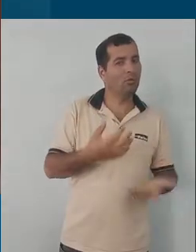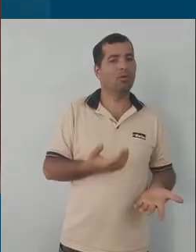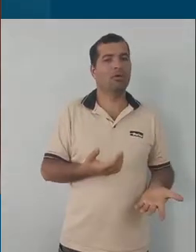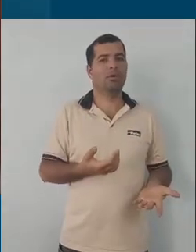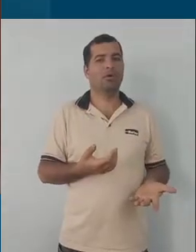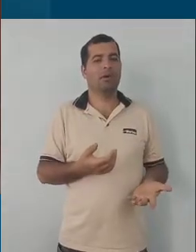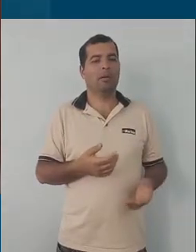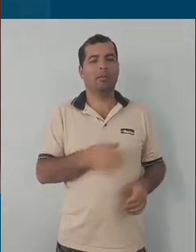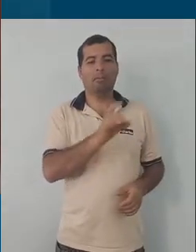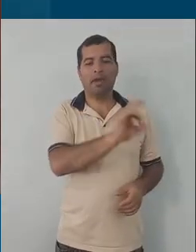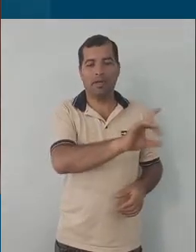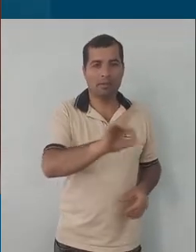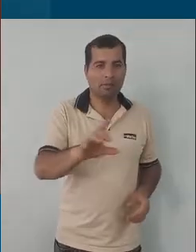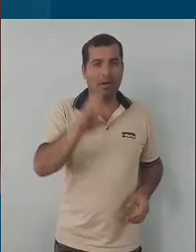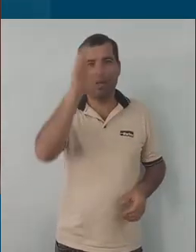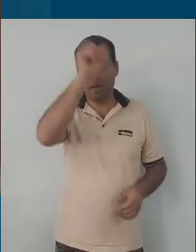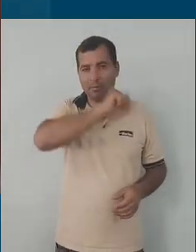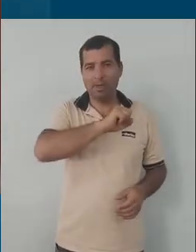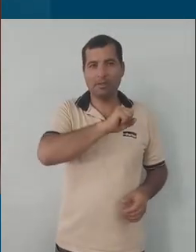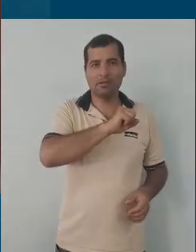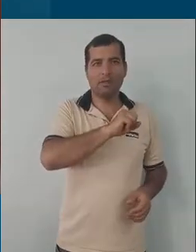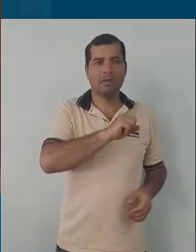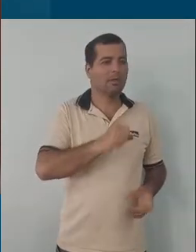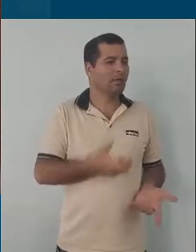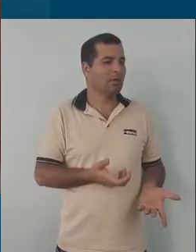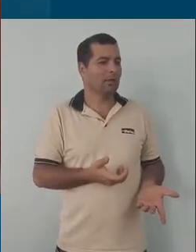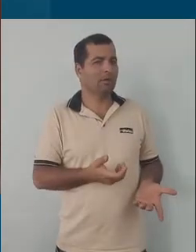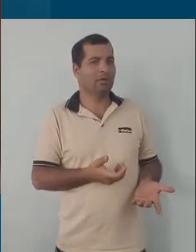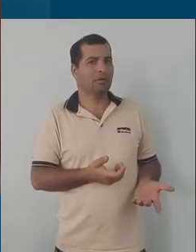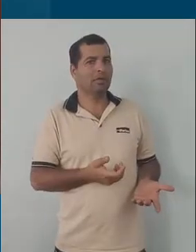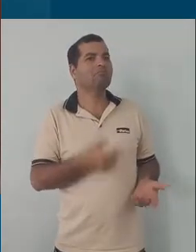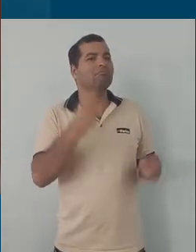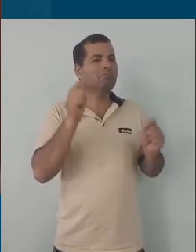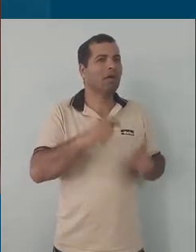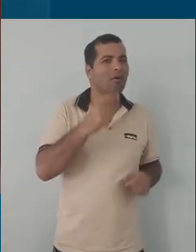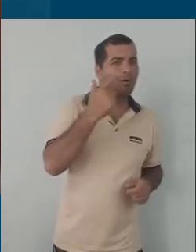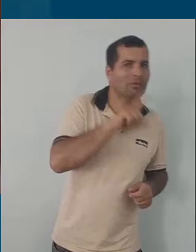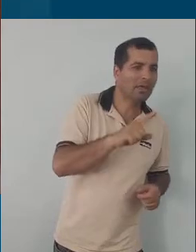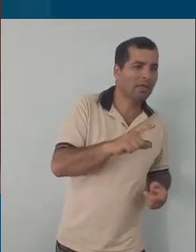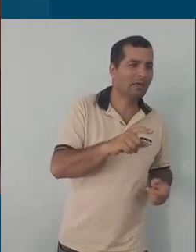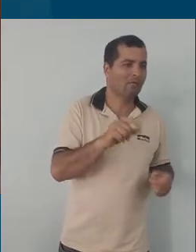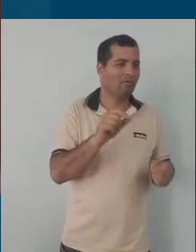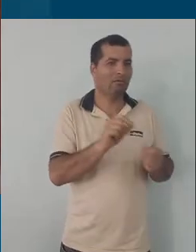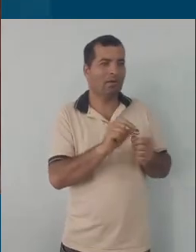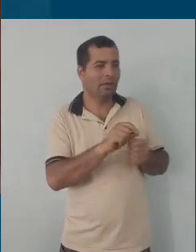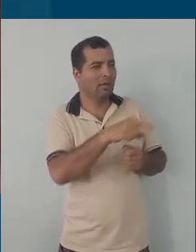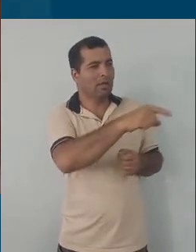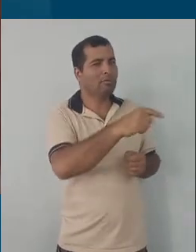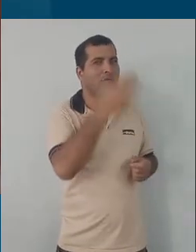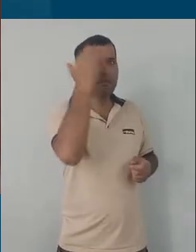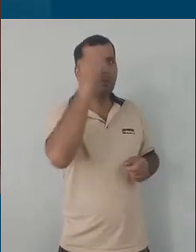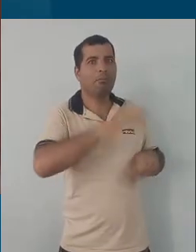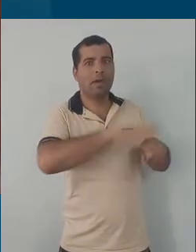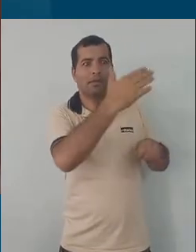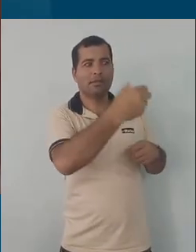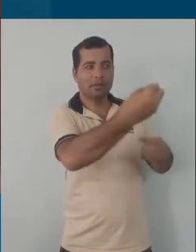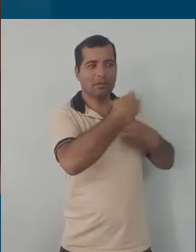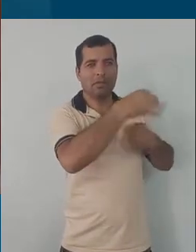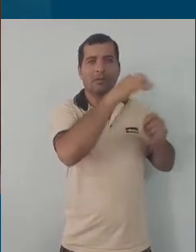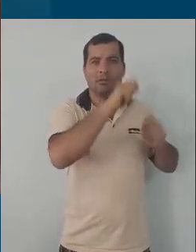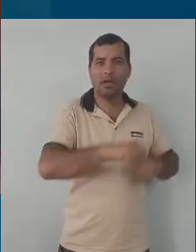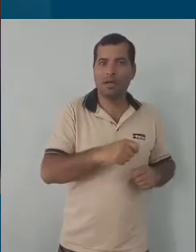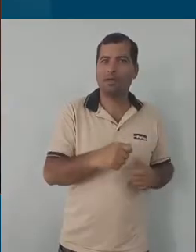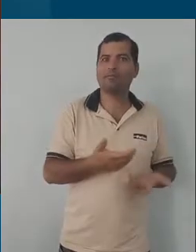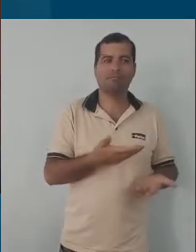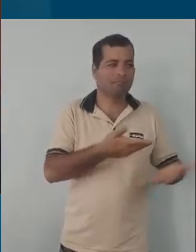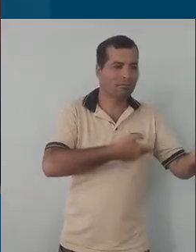daquilo que ele sabe, mas ele aprende quando ele ousa fazer alguma coisa com um parceiro mais experiente. Então, essa troca de sujeitos